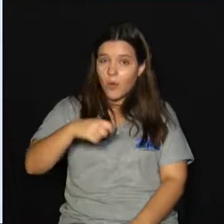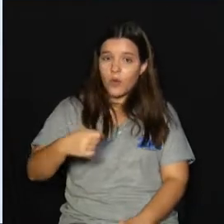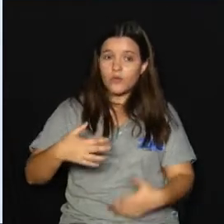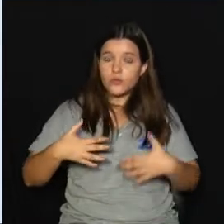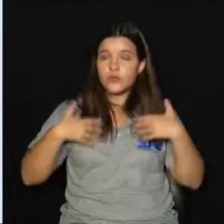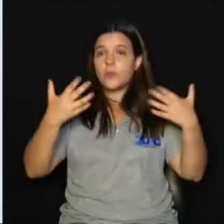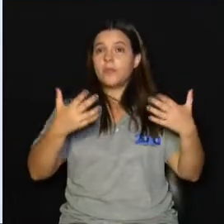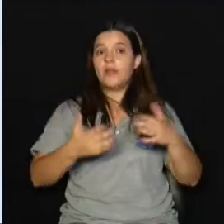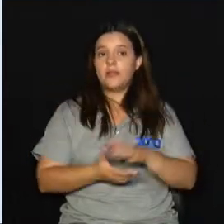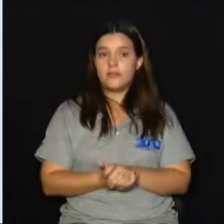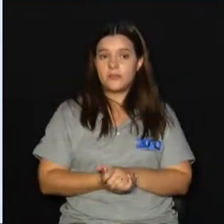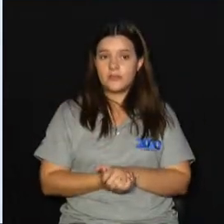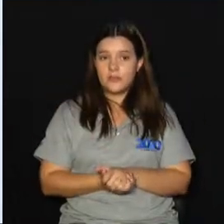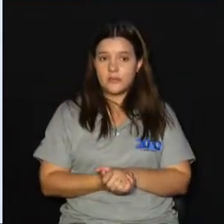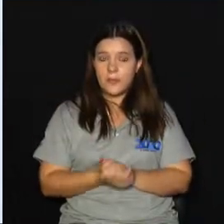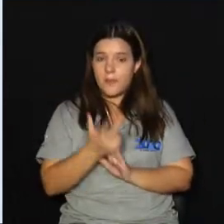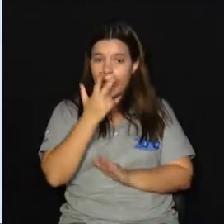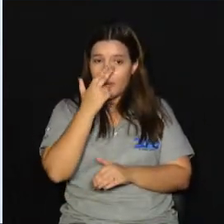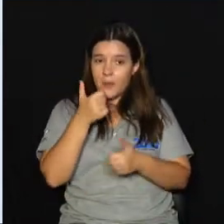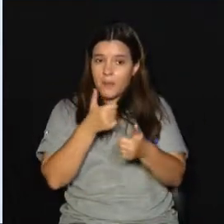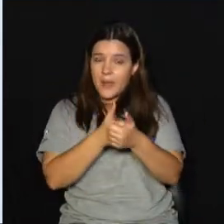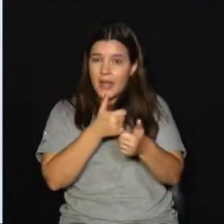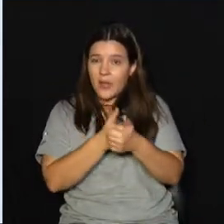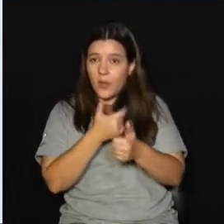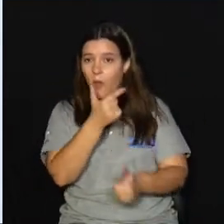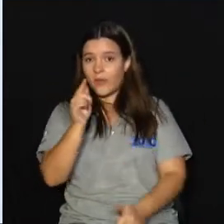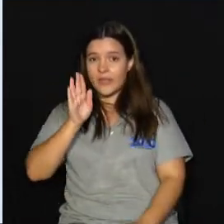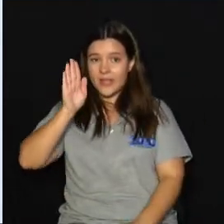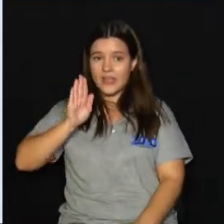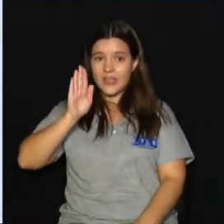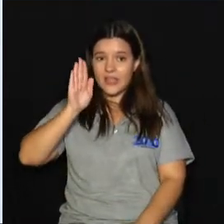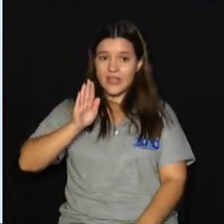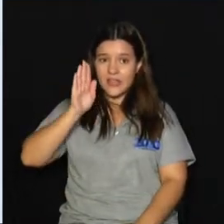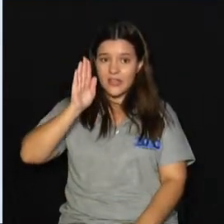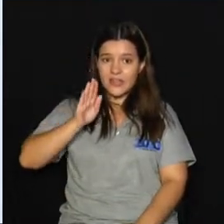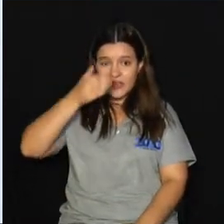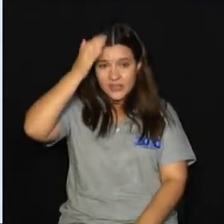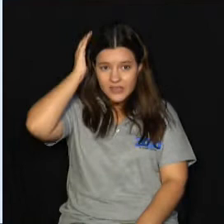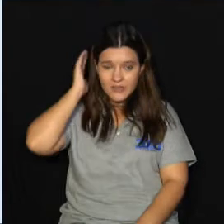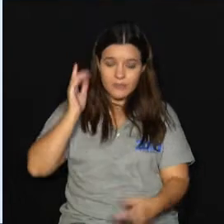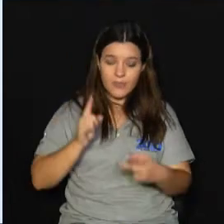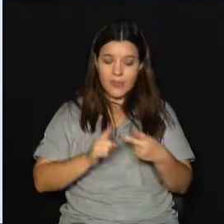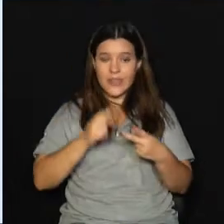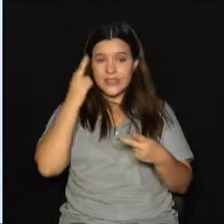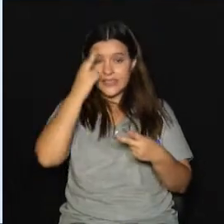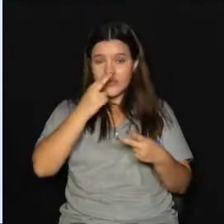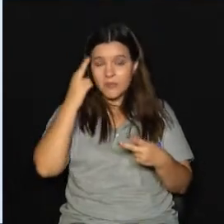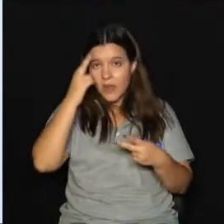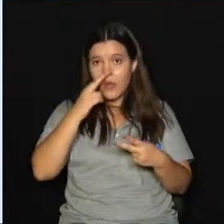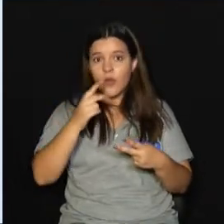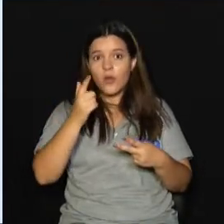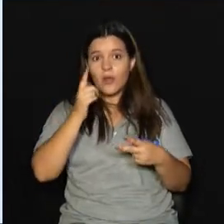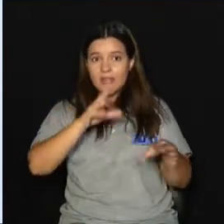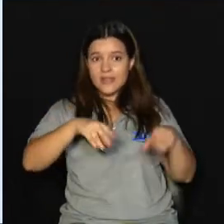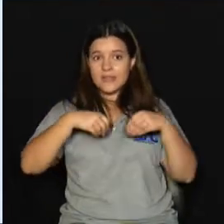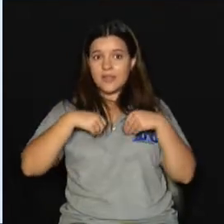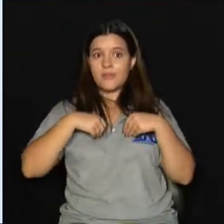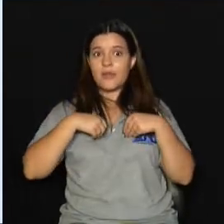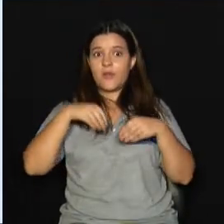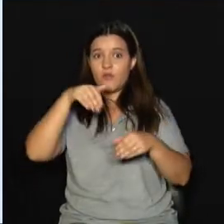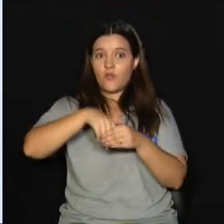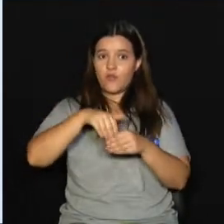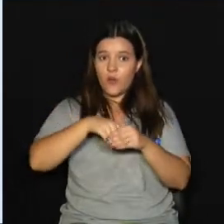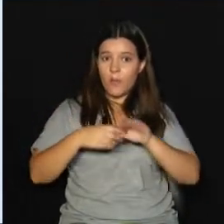e essa proximidade dos outros candidatos ao que o Dário recebeu e ao que o Rafa Zimbaldi também recebeu de votos mostra